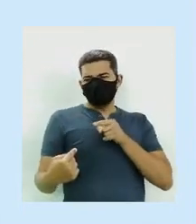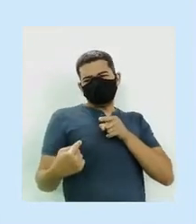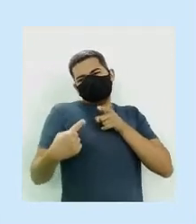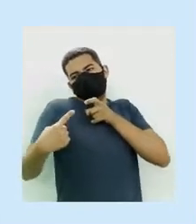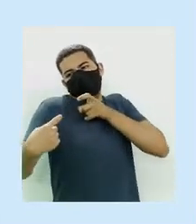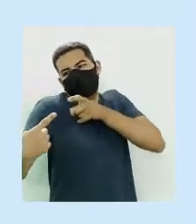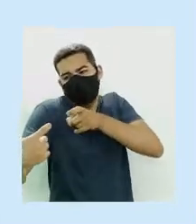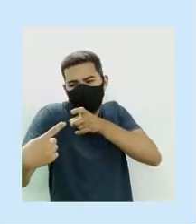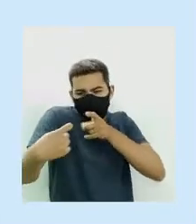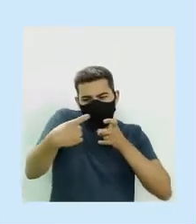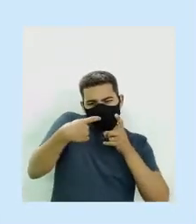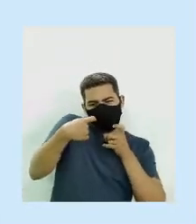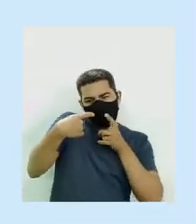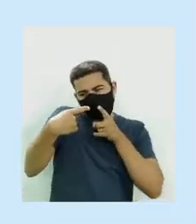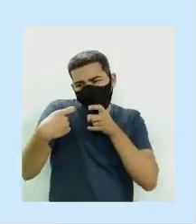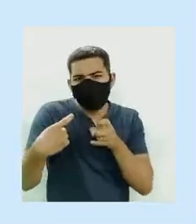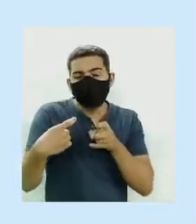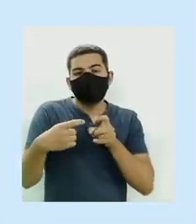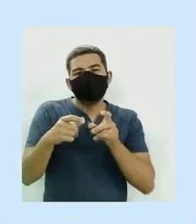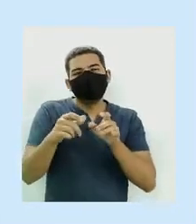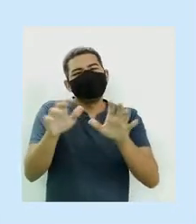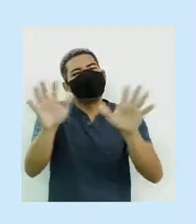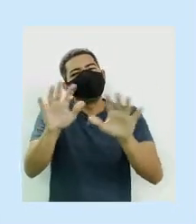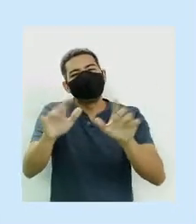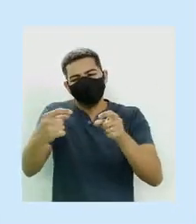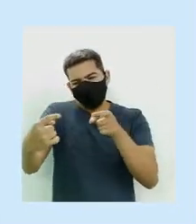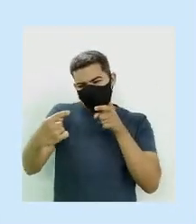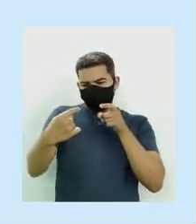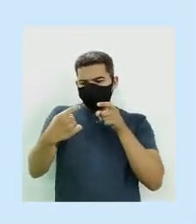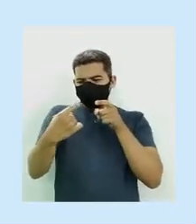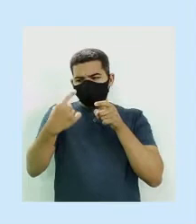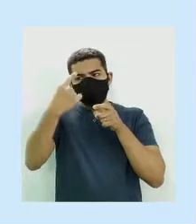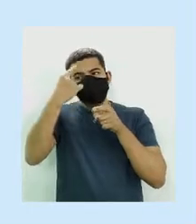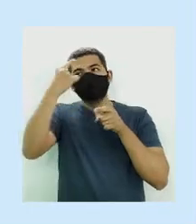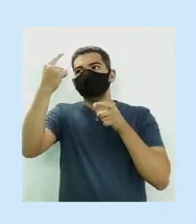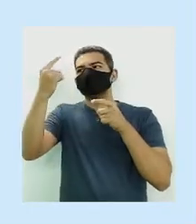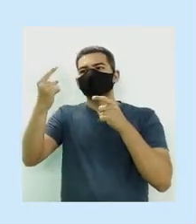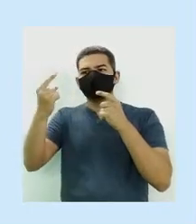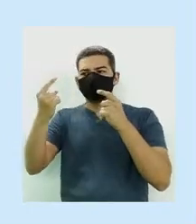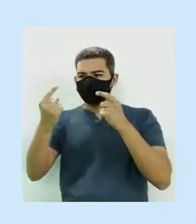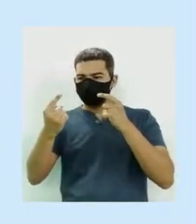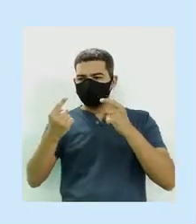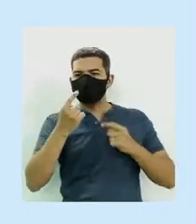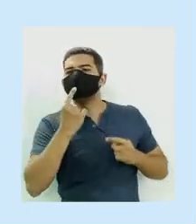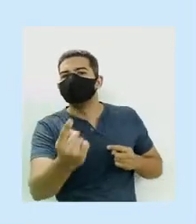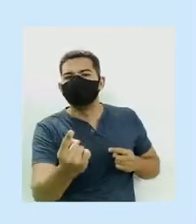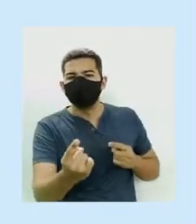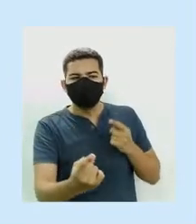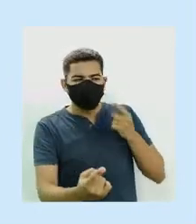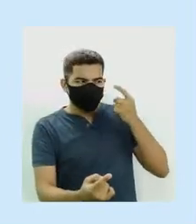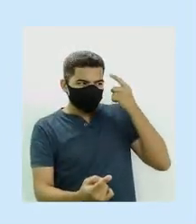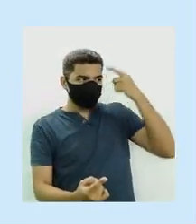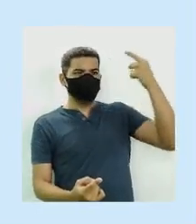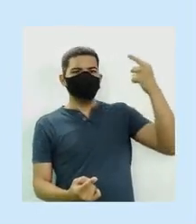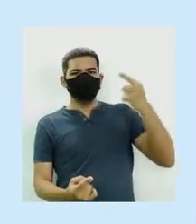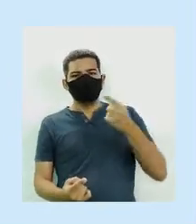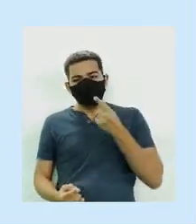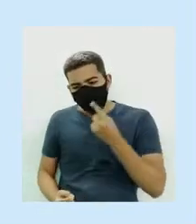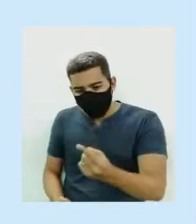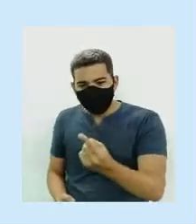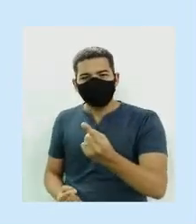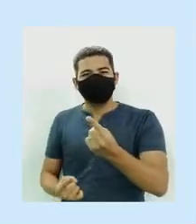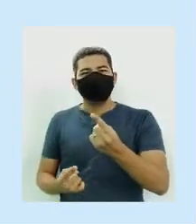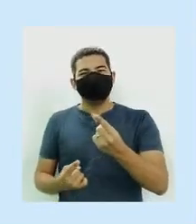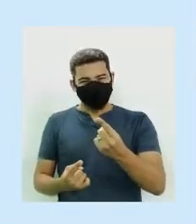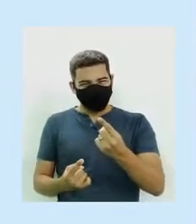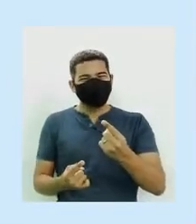forma reflexiva. Cada um vai buscar falar da sua realidade de maneira que convença a